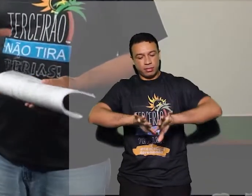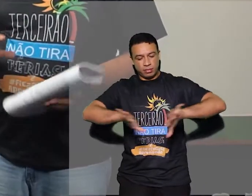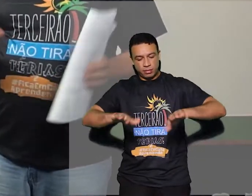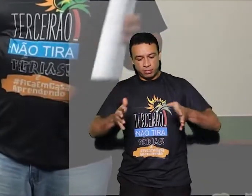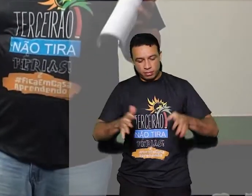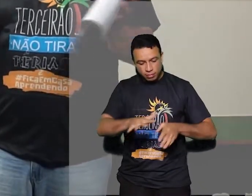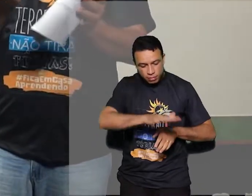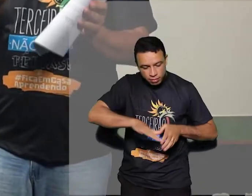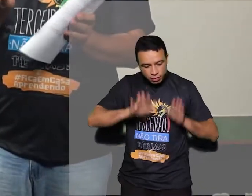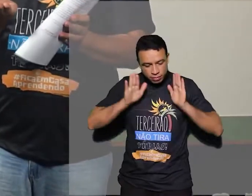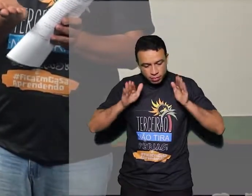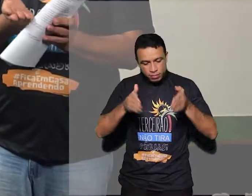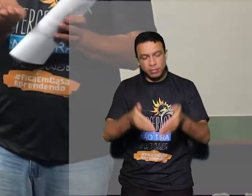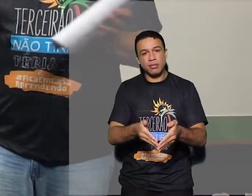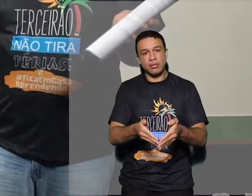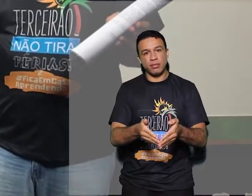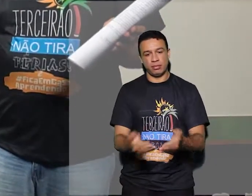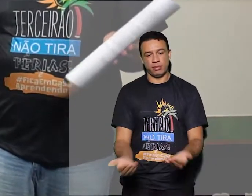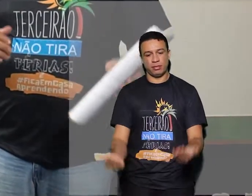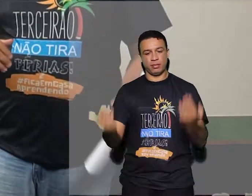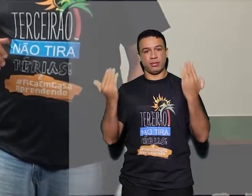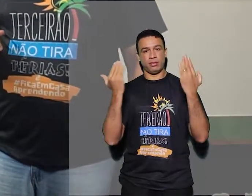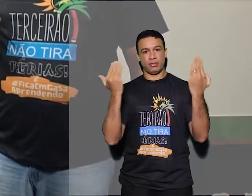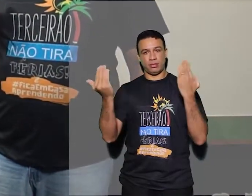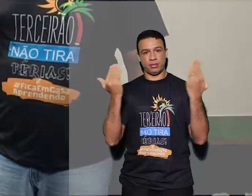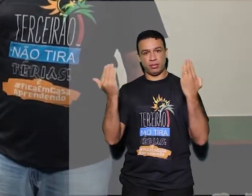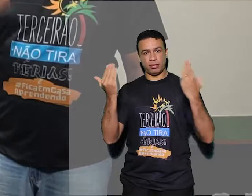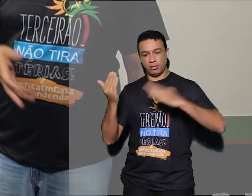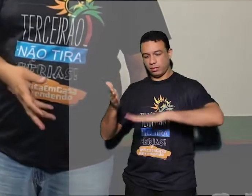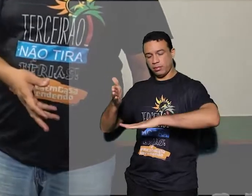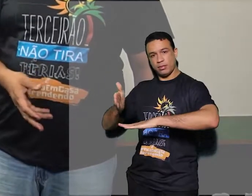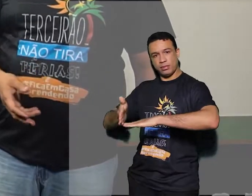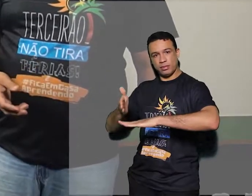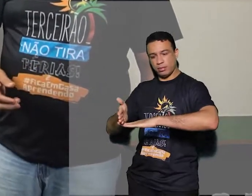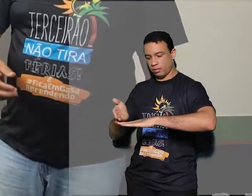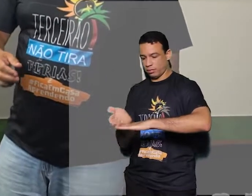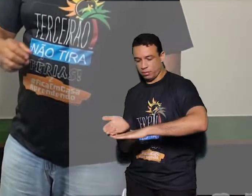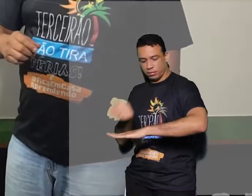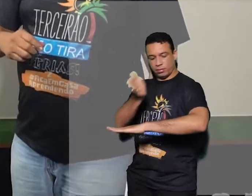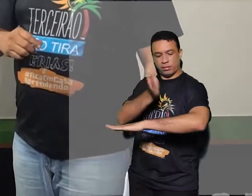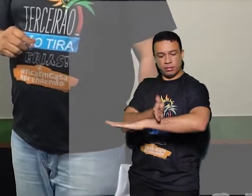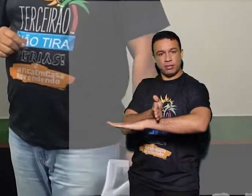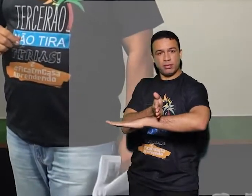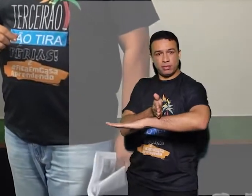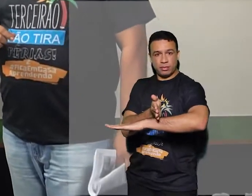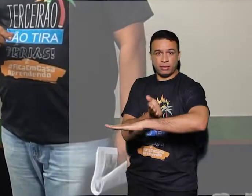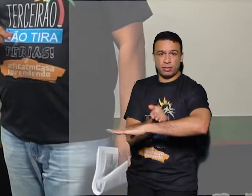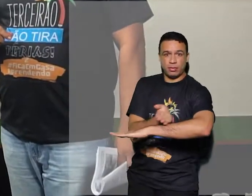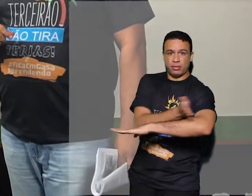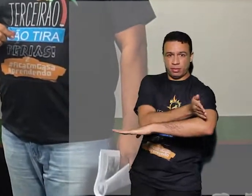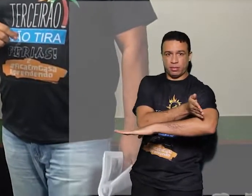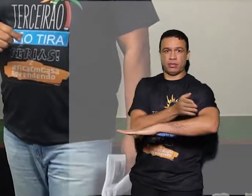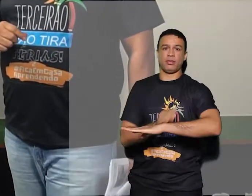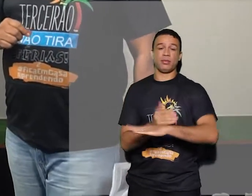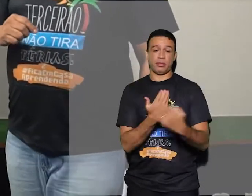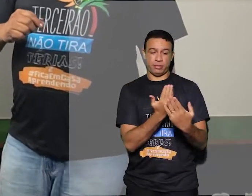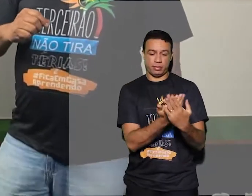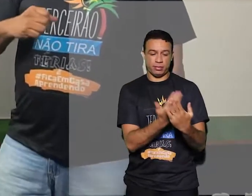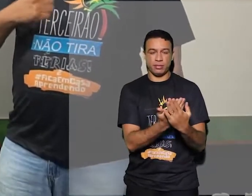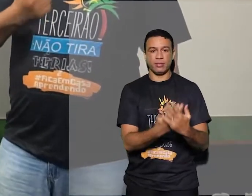conceito da arte moderna em paralelo com a Idade Moderna, que vem depois da Idade Média. E aí a gente vai trabalhar a seguinte